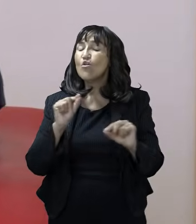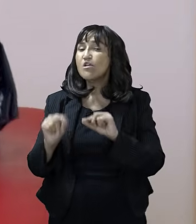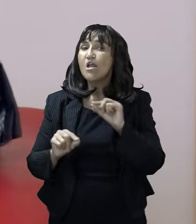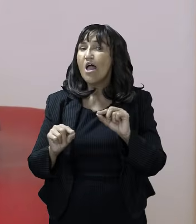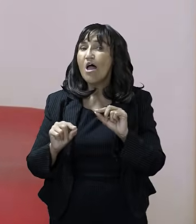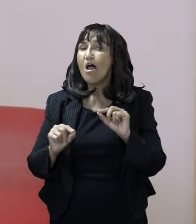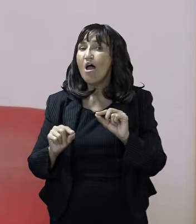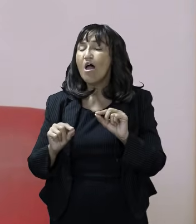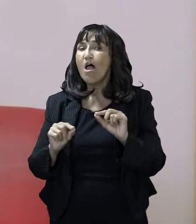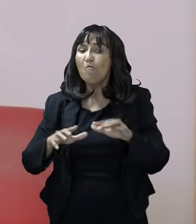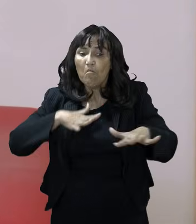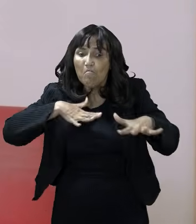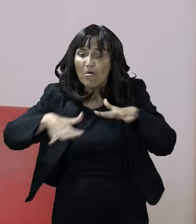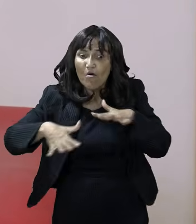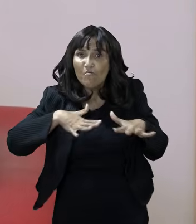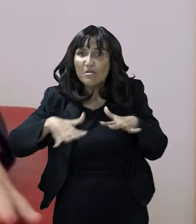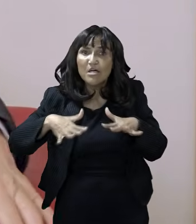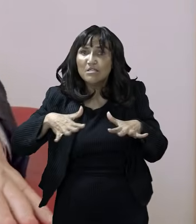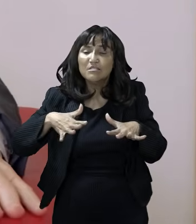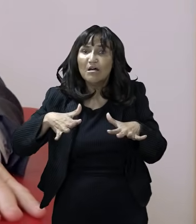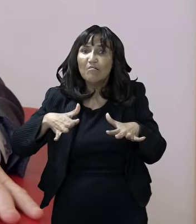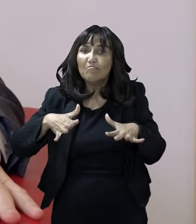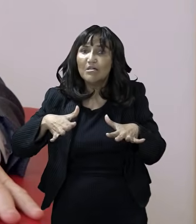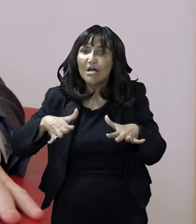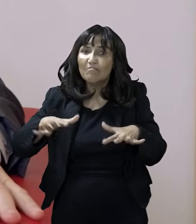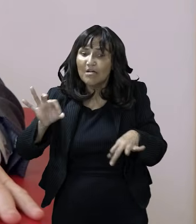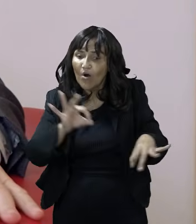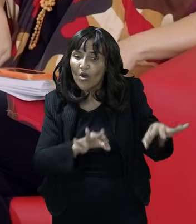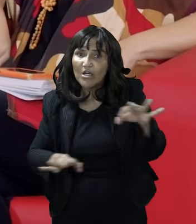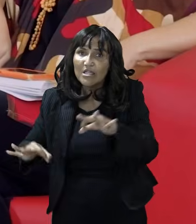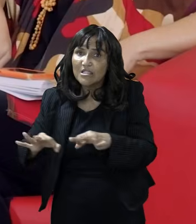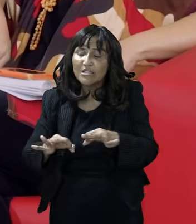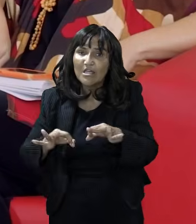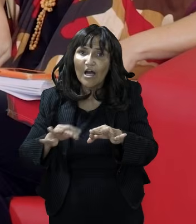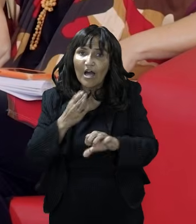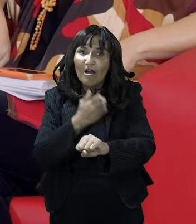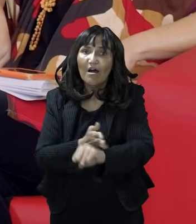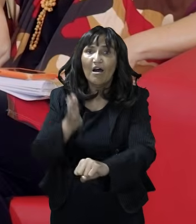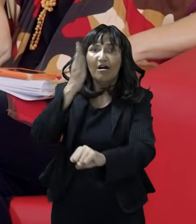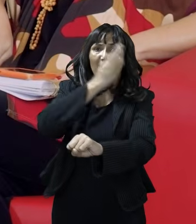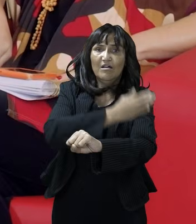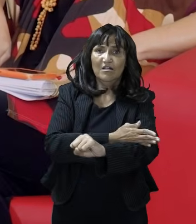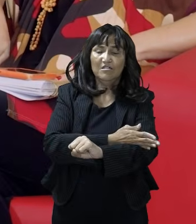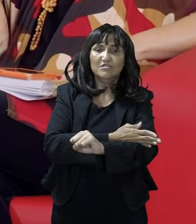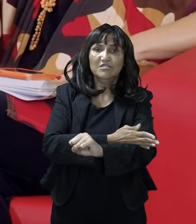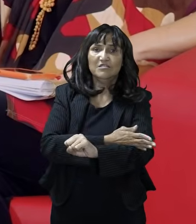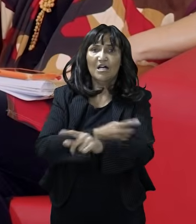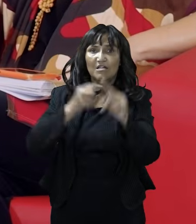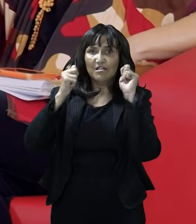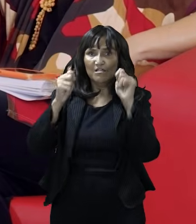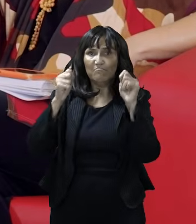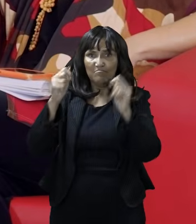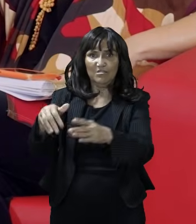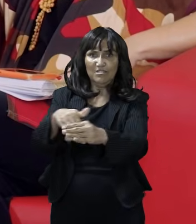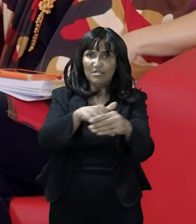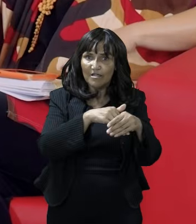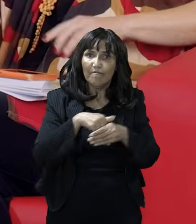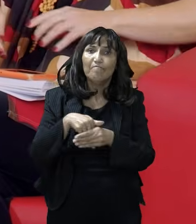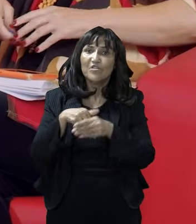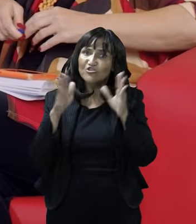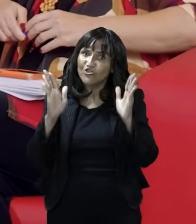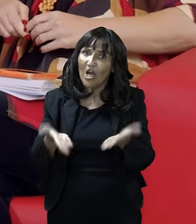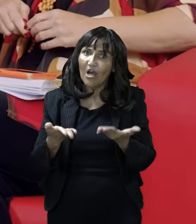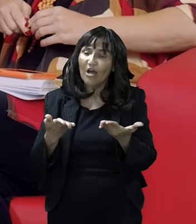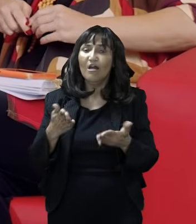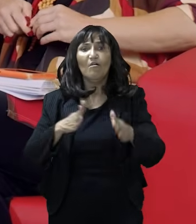elemento mobilizador, inclusive para preparar a pré-campanha. Ou as pré-campanhas, entendeu? Sim. Então,